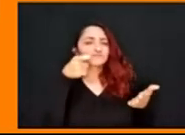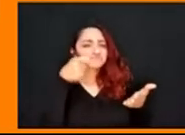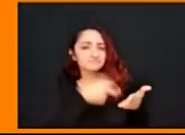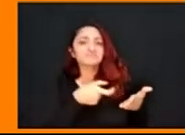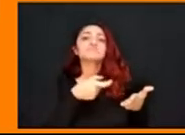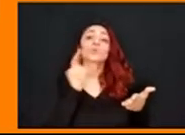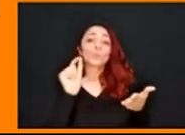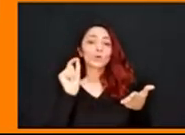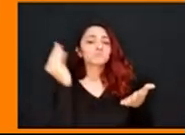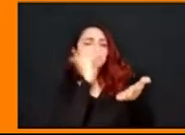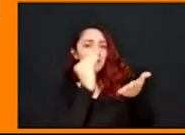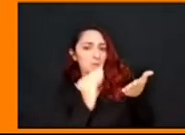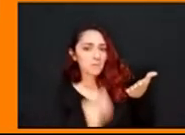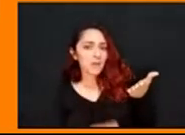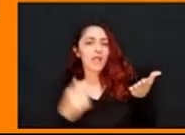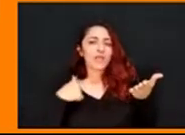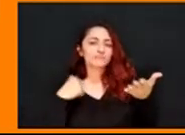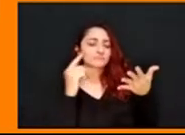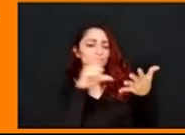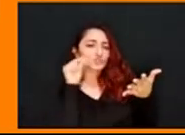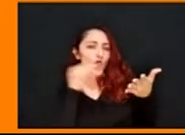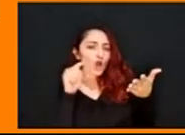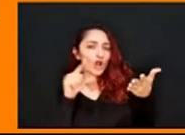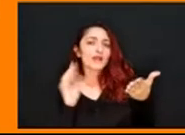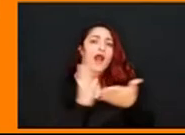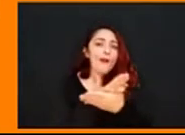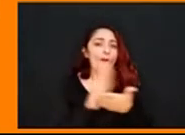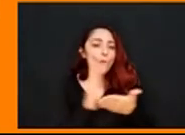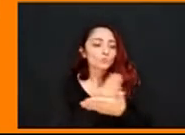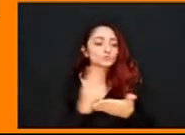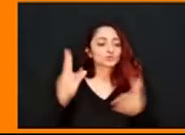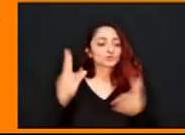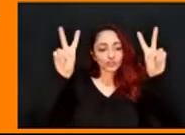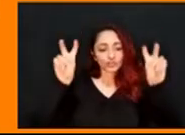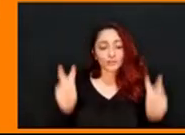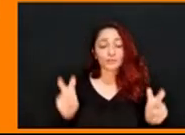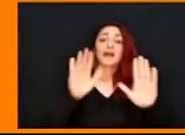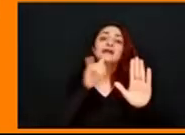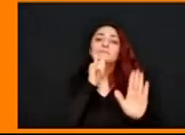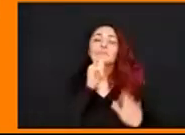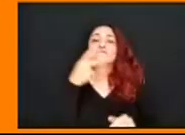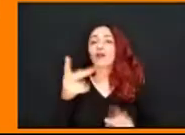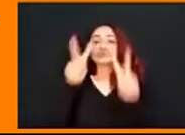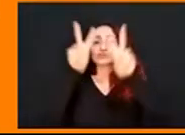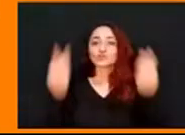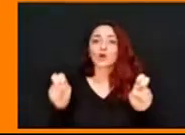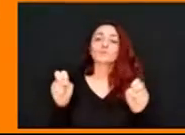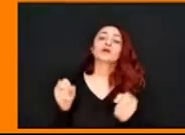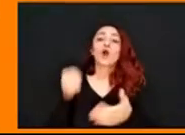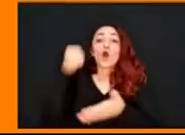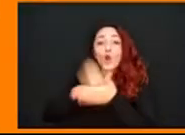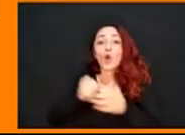são alguns dos temas mas quando a gente fala por exemplo de combate ao desmatamento a gente construiu lá em